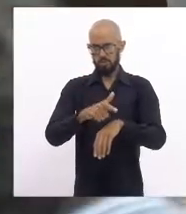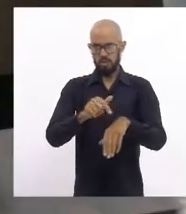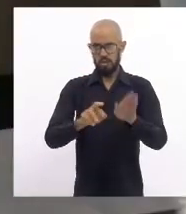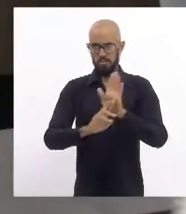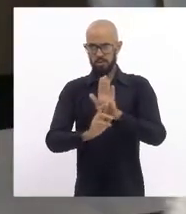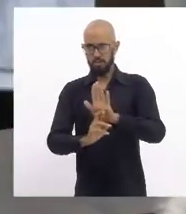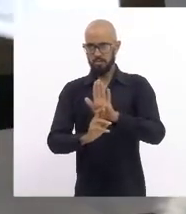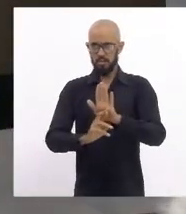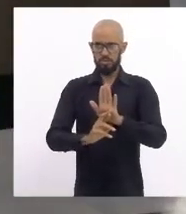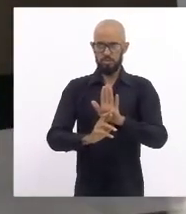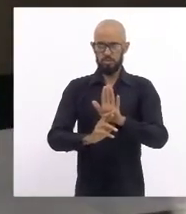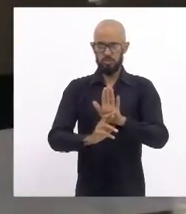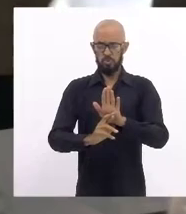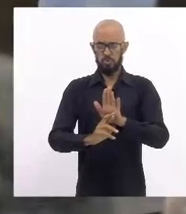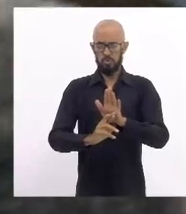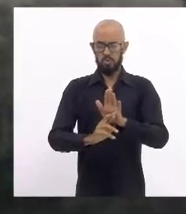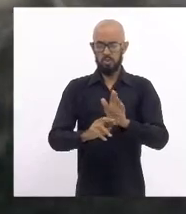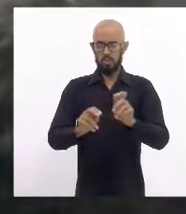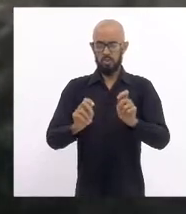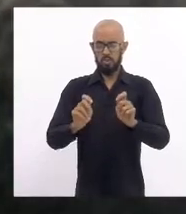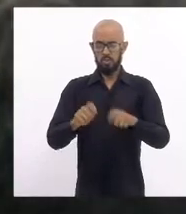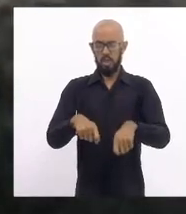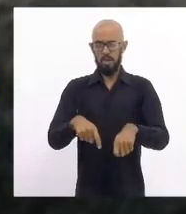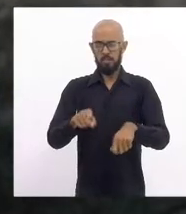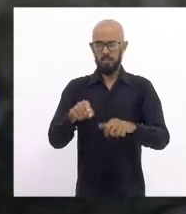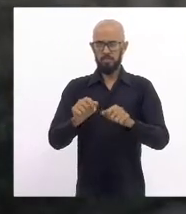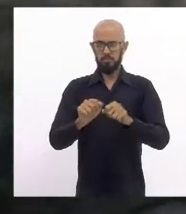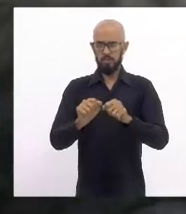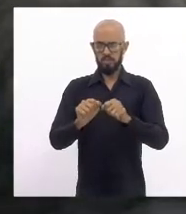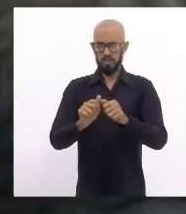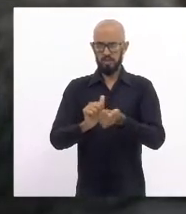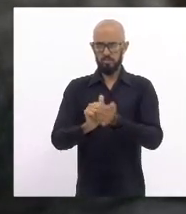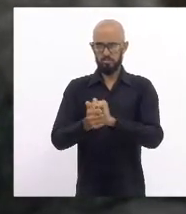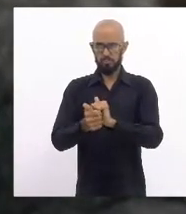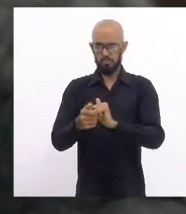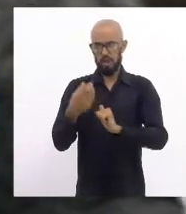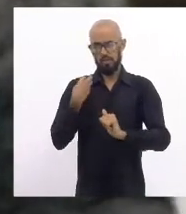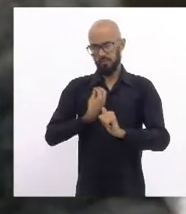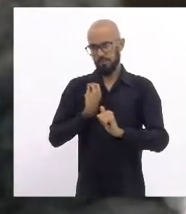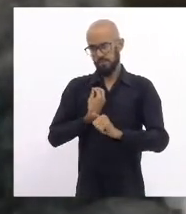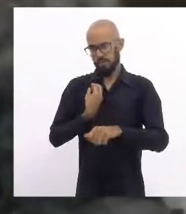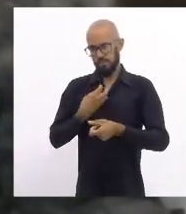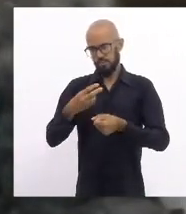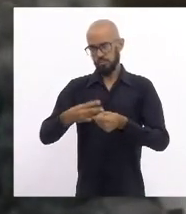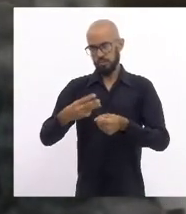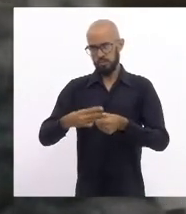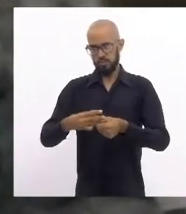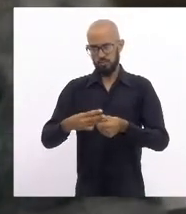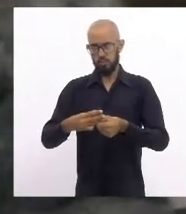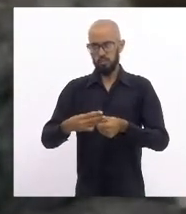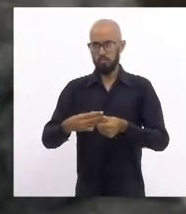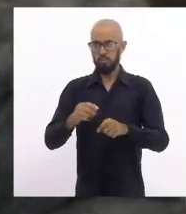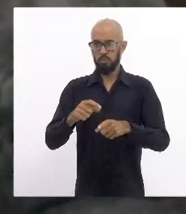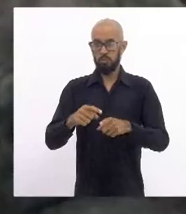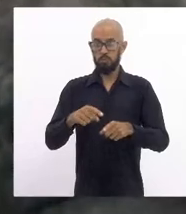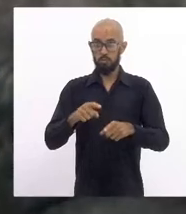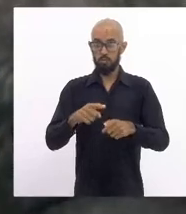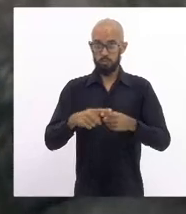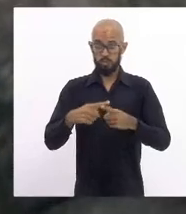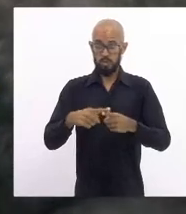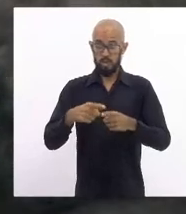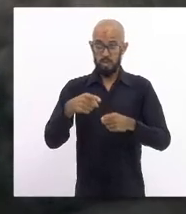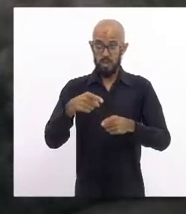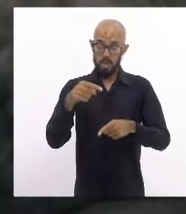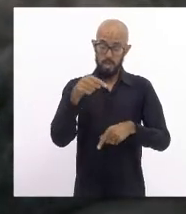representação que possa ter esse clube na vida da sua cidade. Na verdade, eu acho que esse clube tem